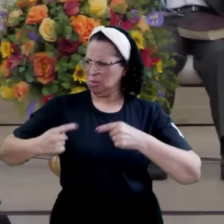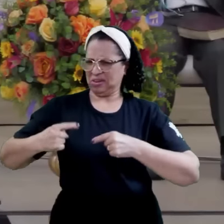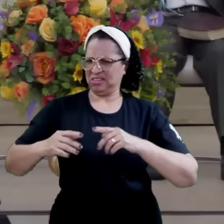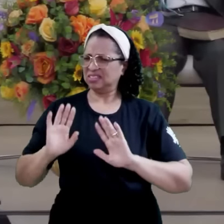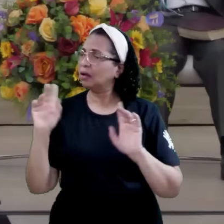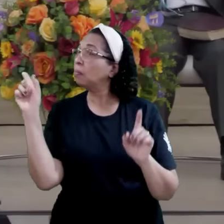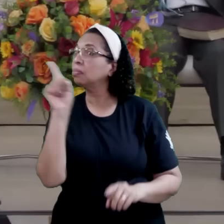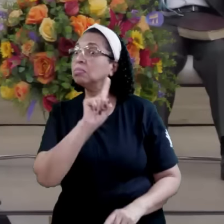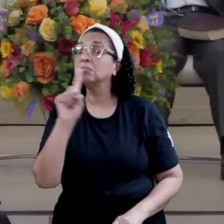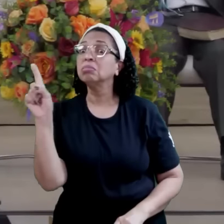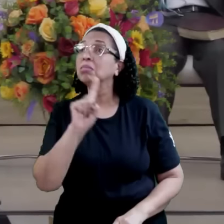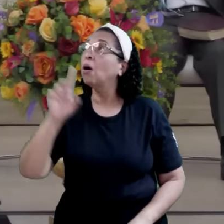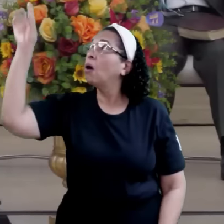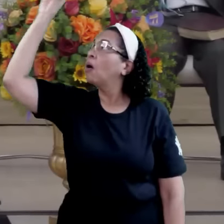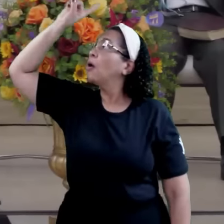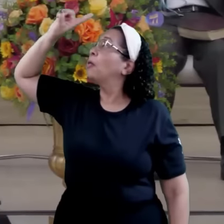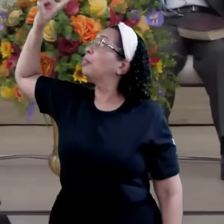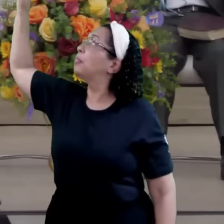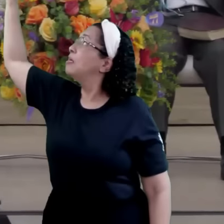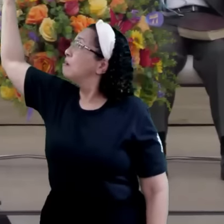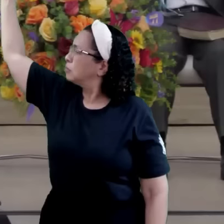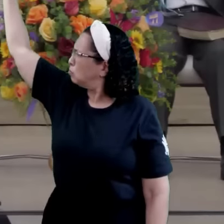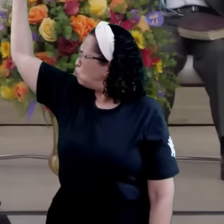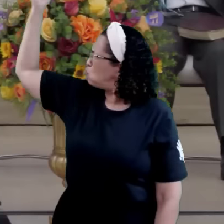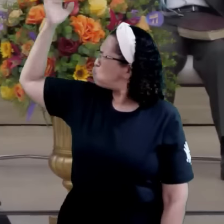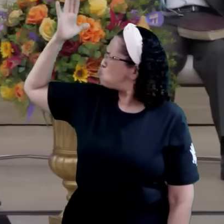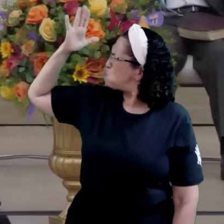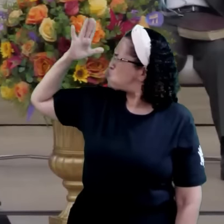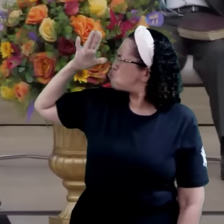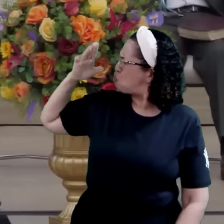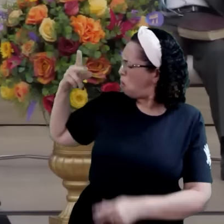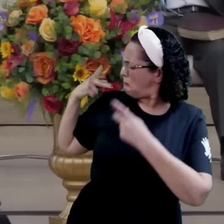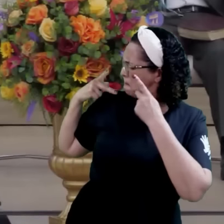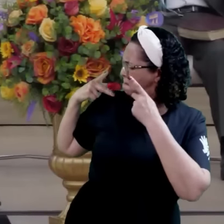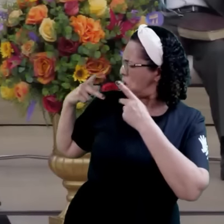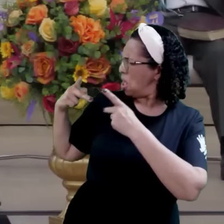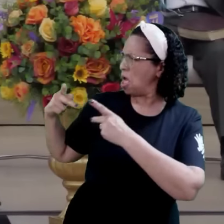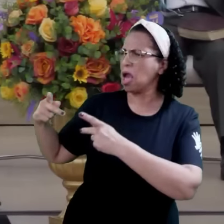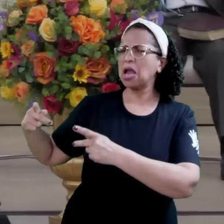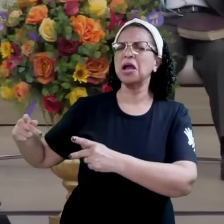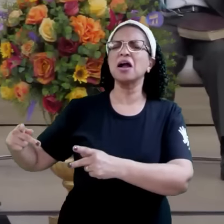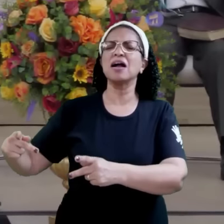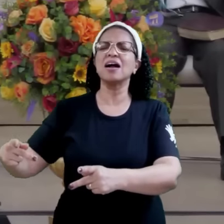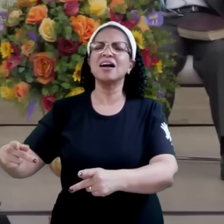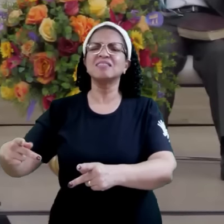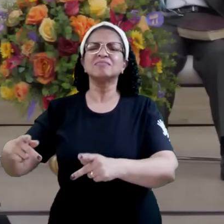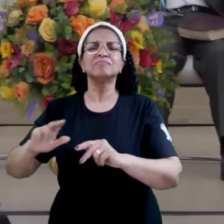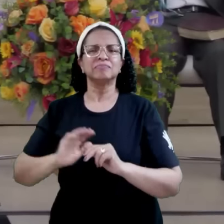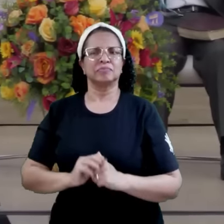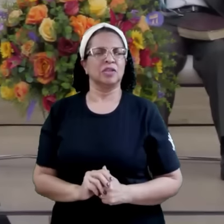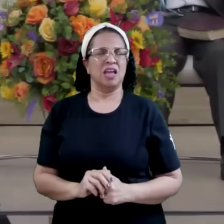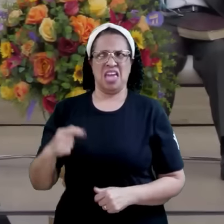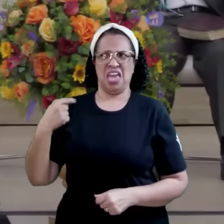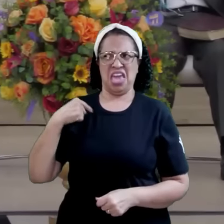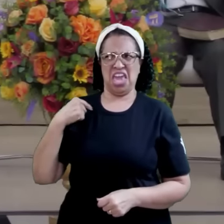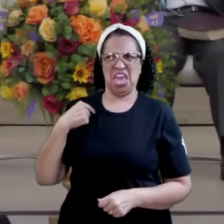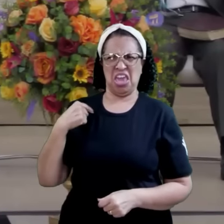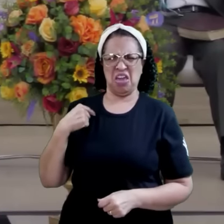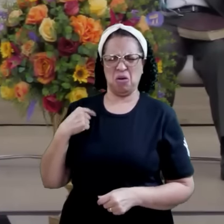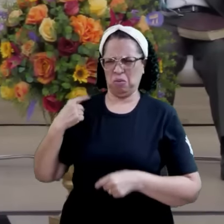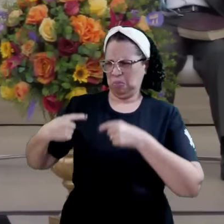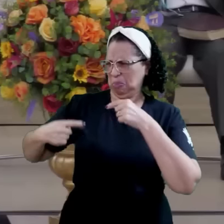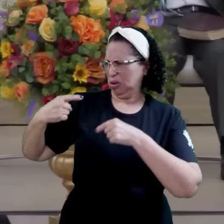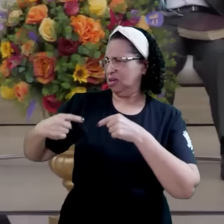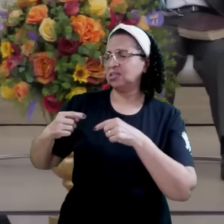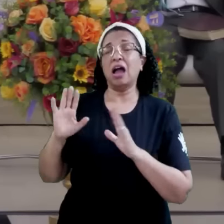Vim entregar o que é dele e receber o que é dele se fosse para mim vir aqui fazer política de boa vizinhança era melhor ficar na minha casa se